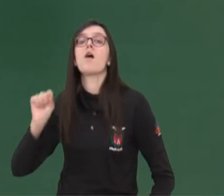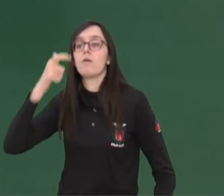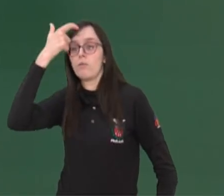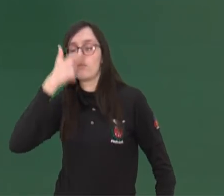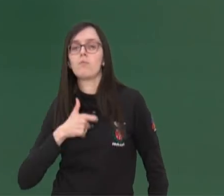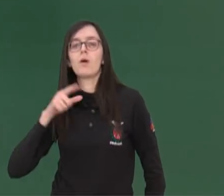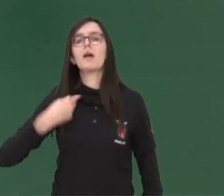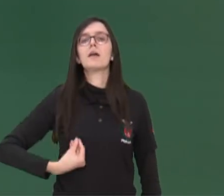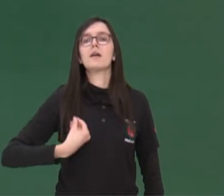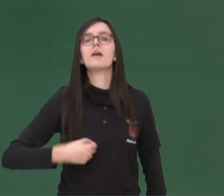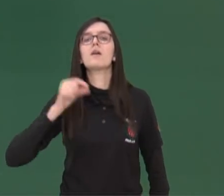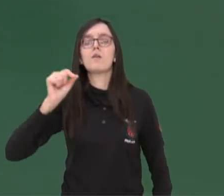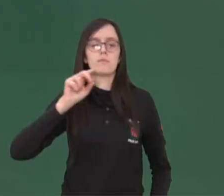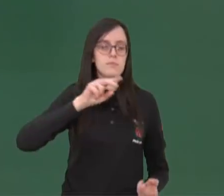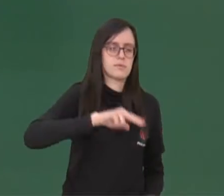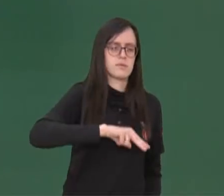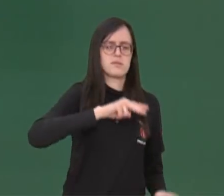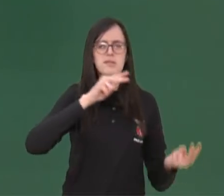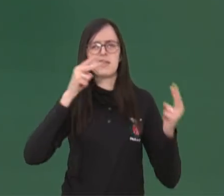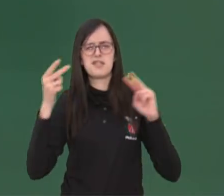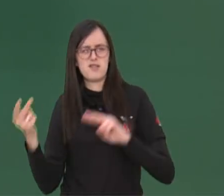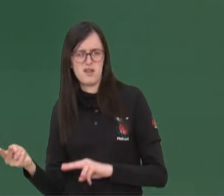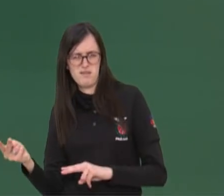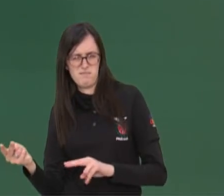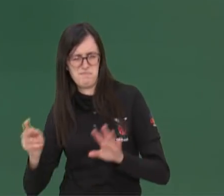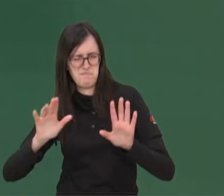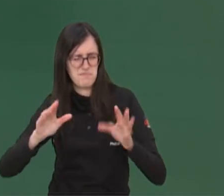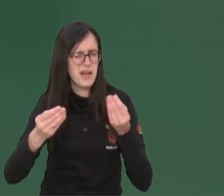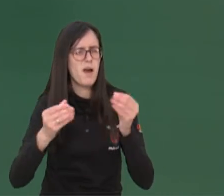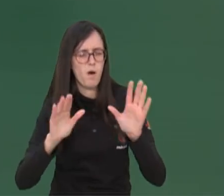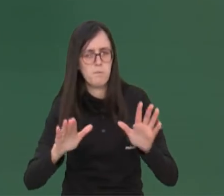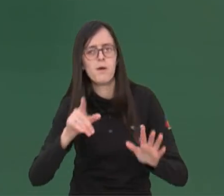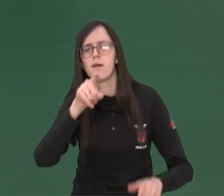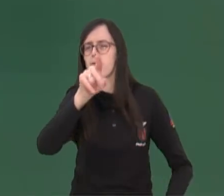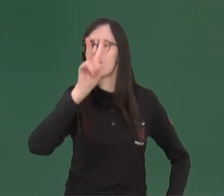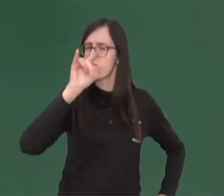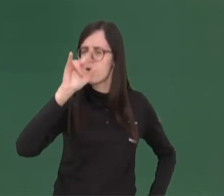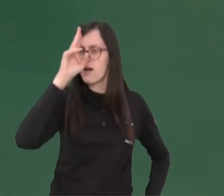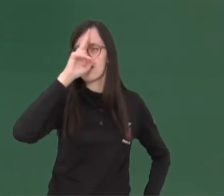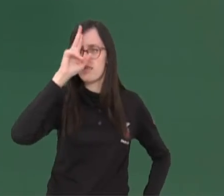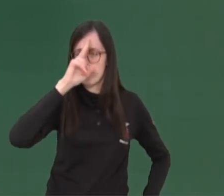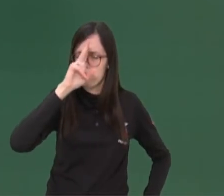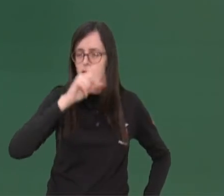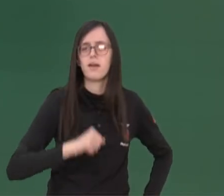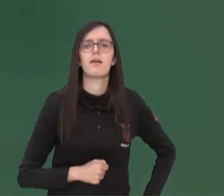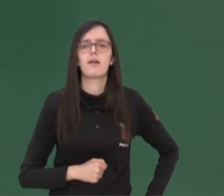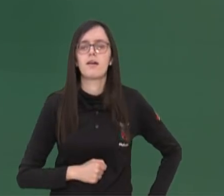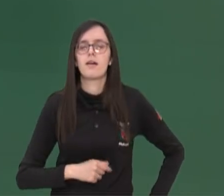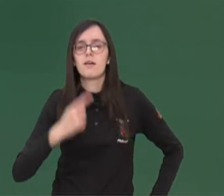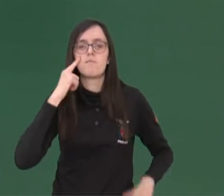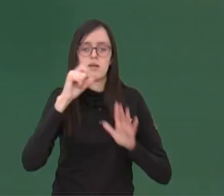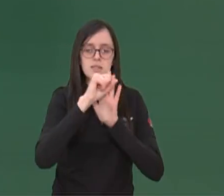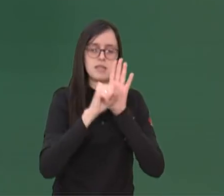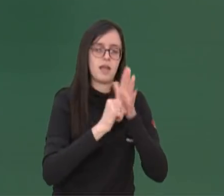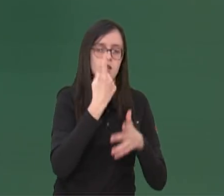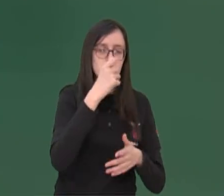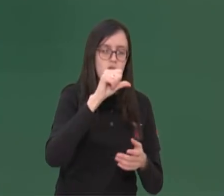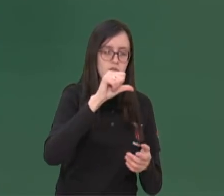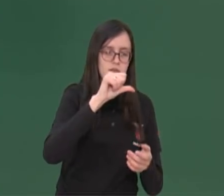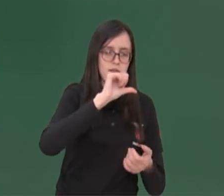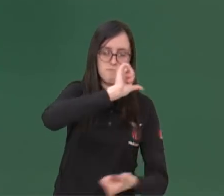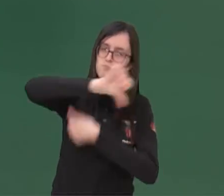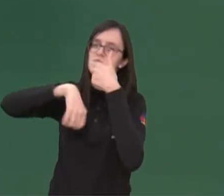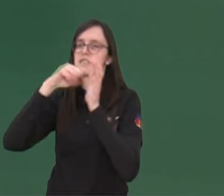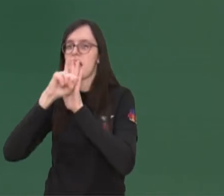em estado transitório. Você vai lembrar que essa virada do século XIX para o século